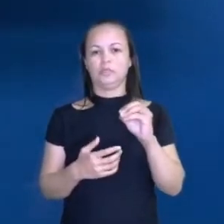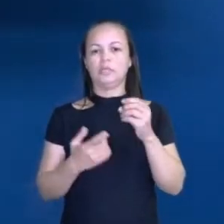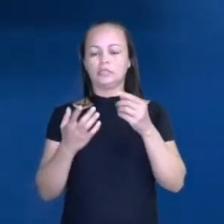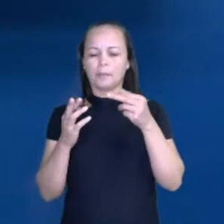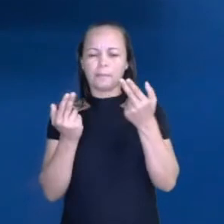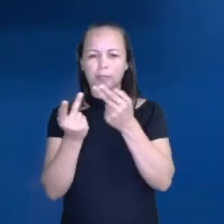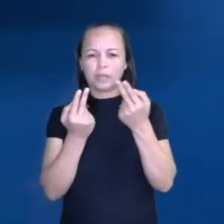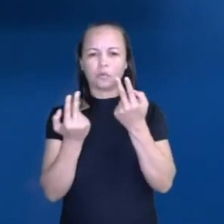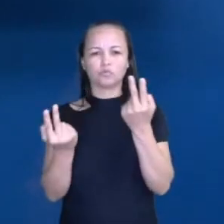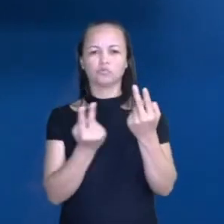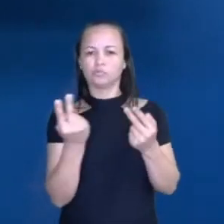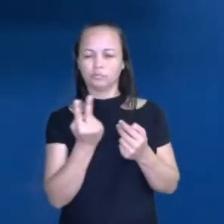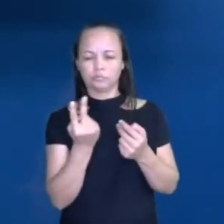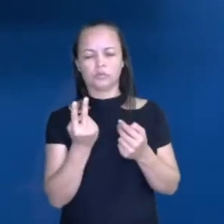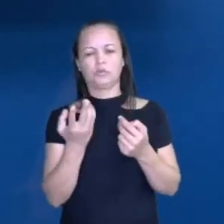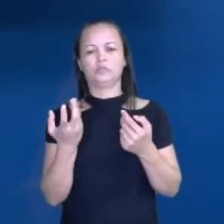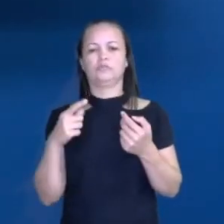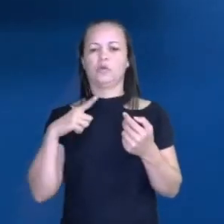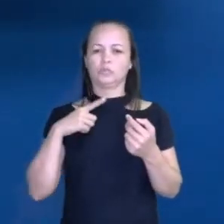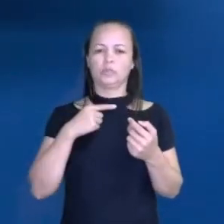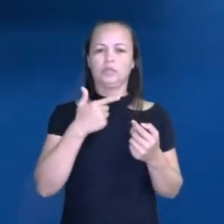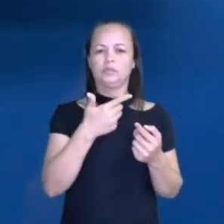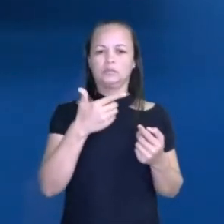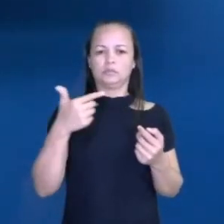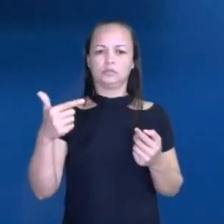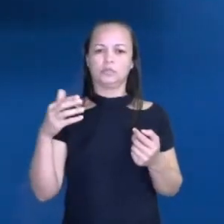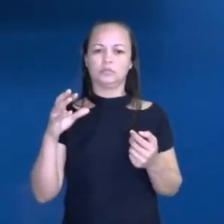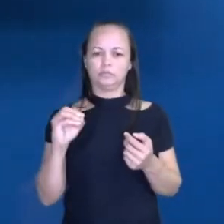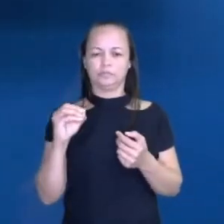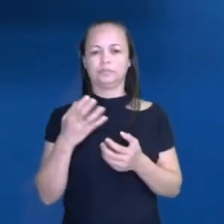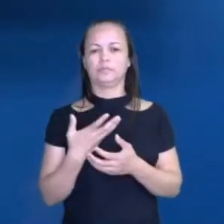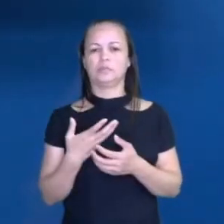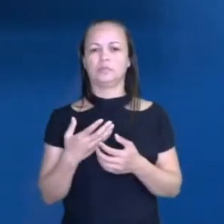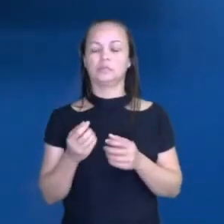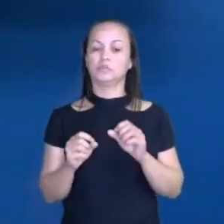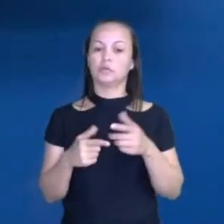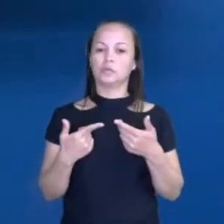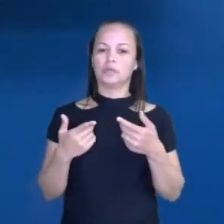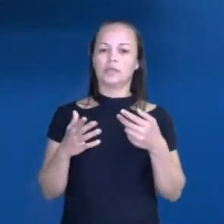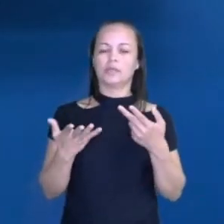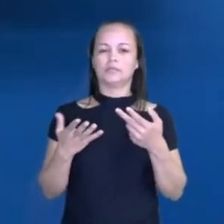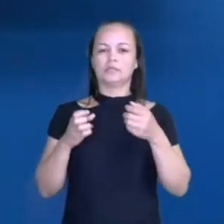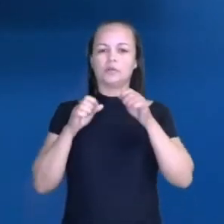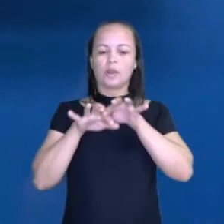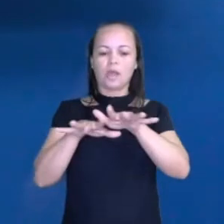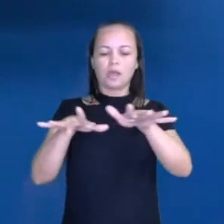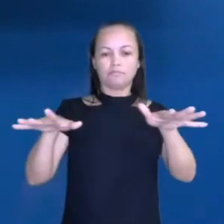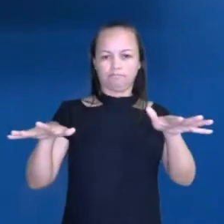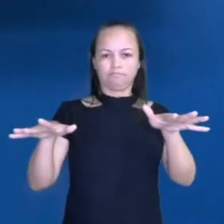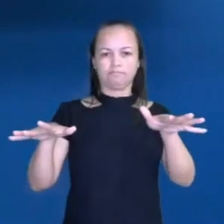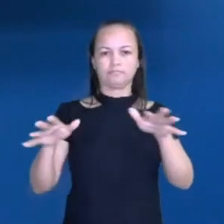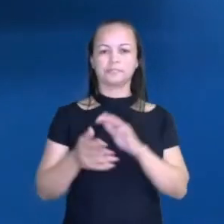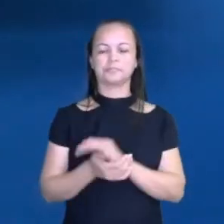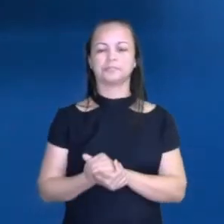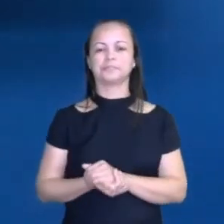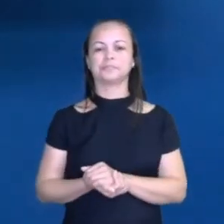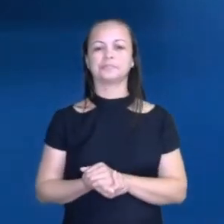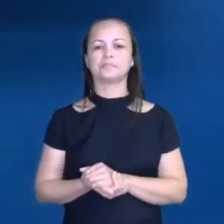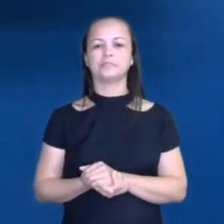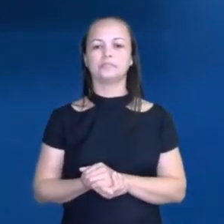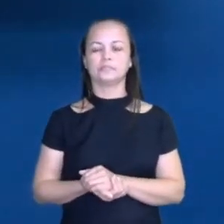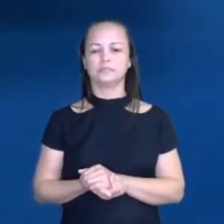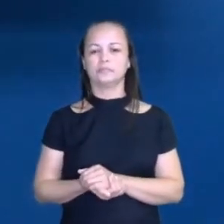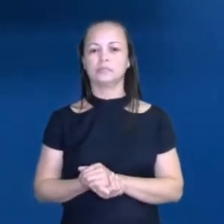na corrente continuar não há corrente ela é Contenda mas só que atenção ela difícil de vídeo tá bom se